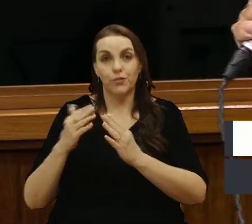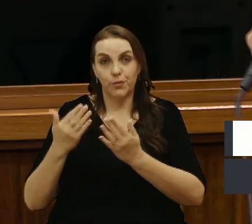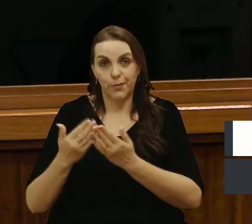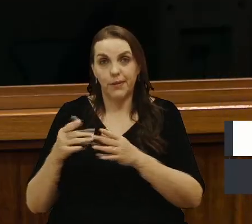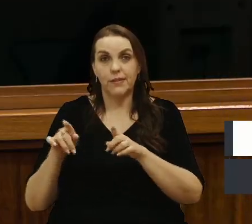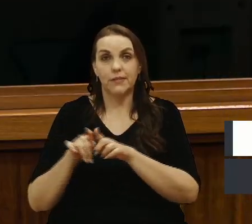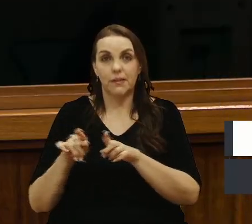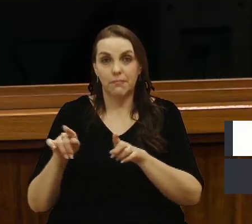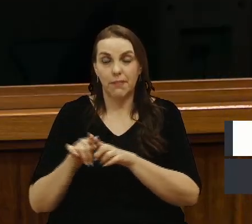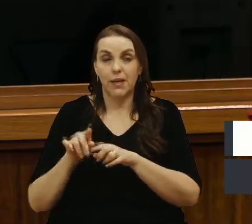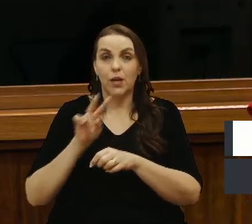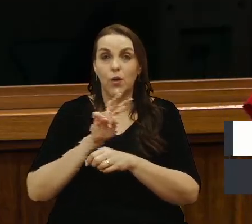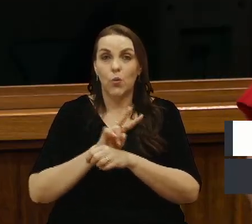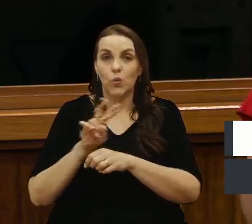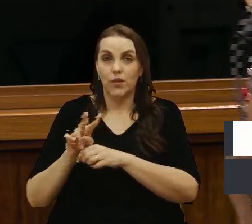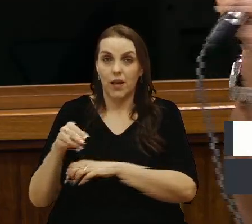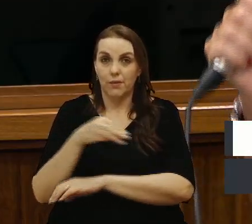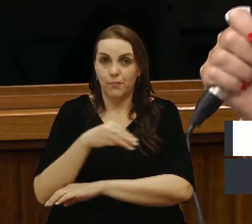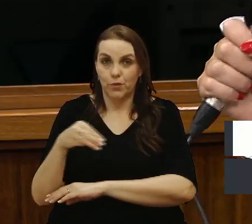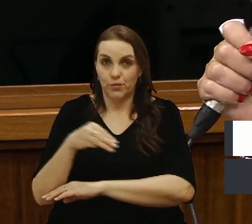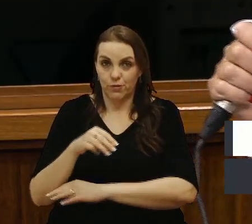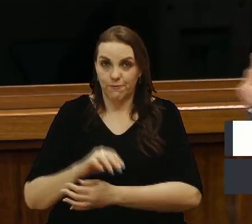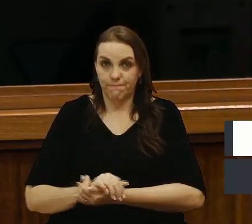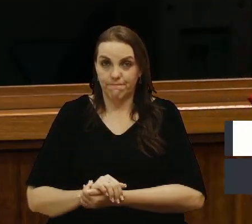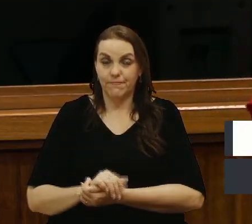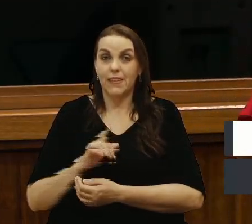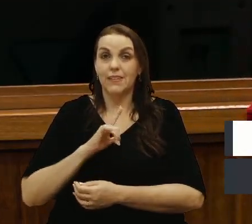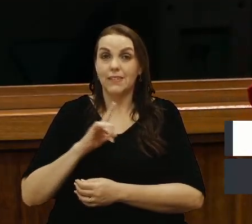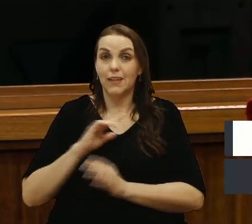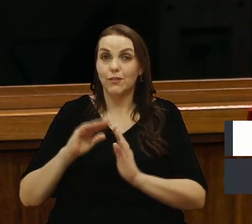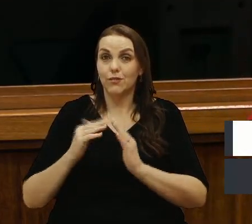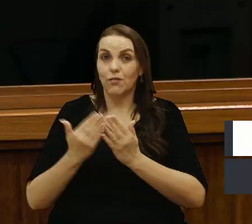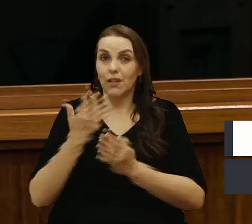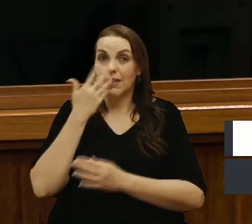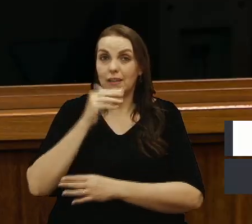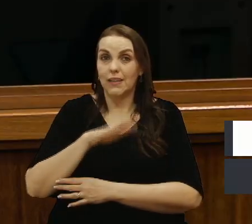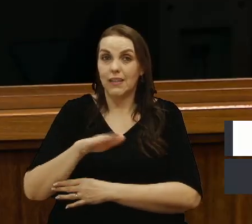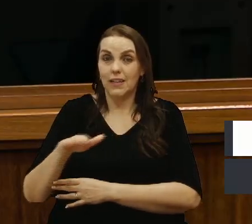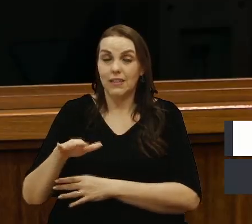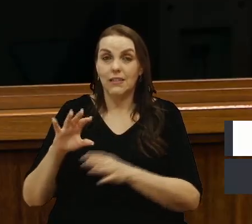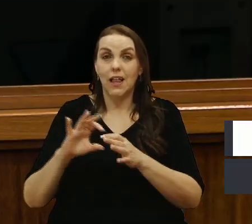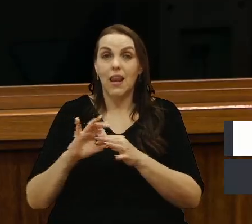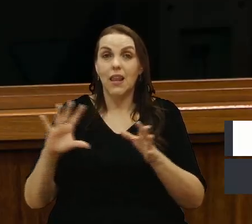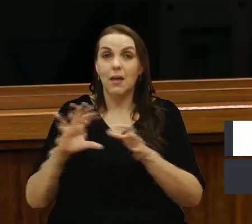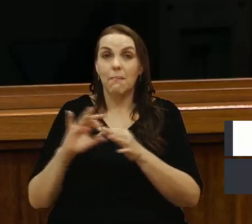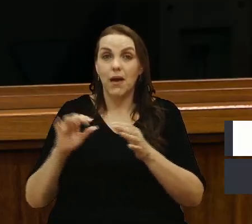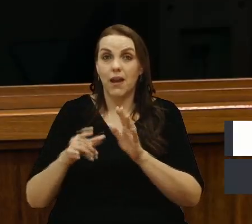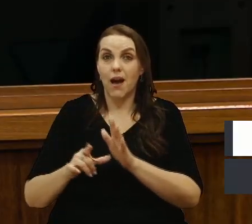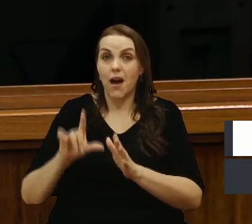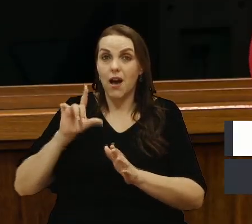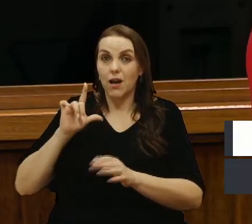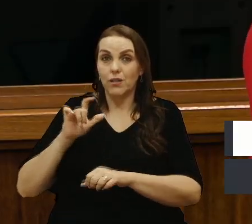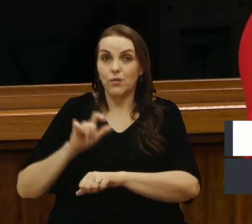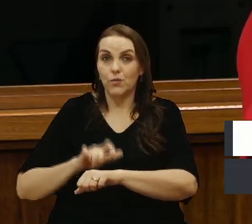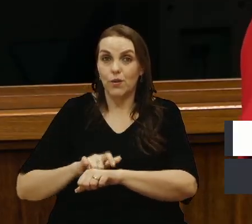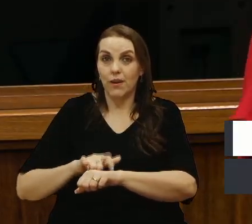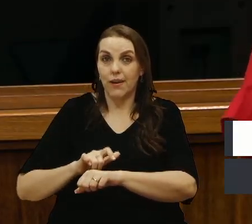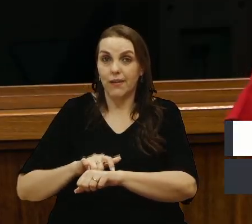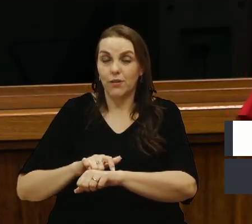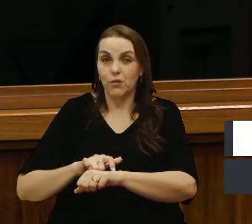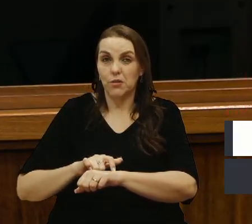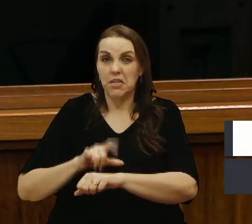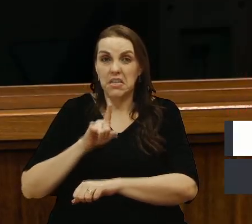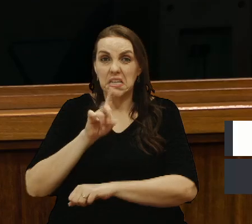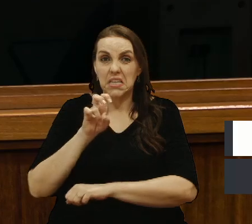questão da cuidadoria. Tem escola que as crianças estão sendo liberadas antes.